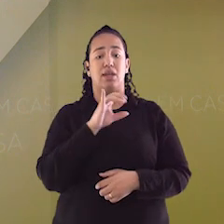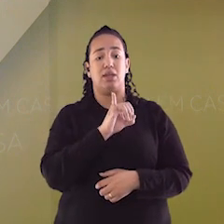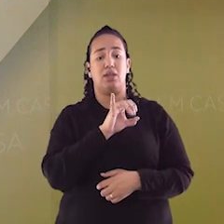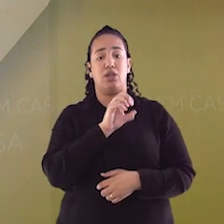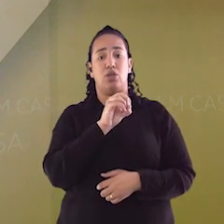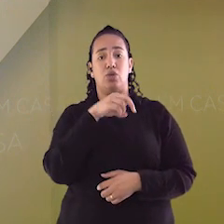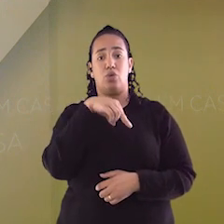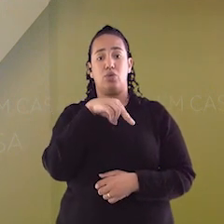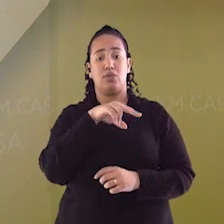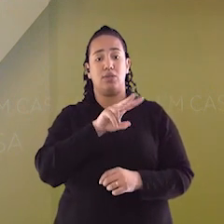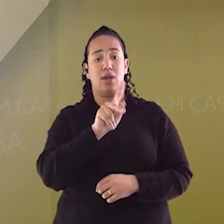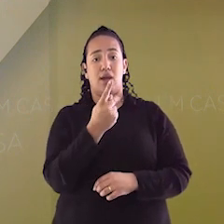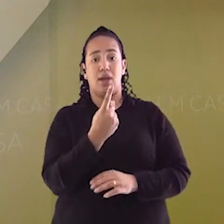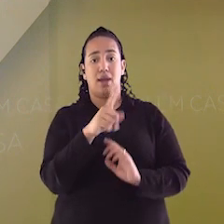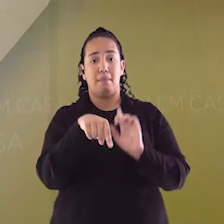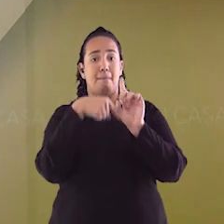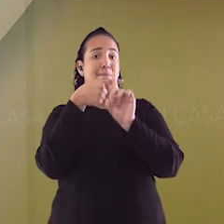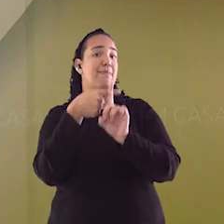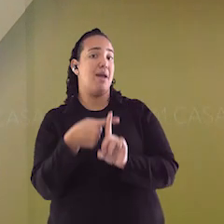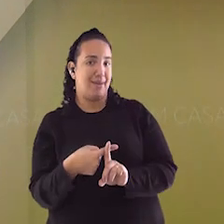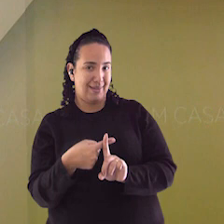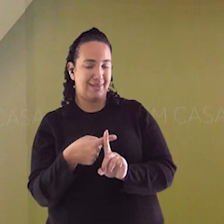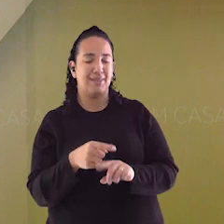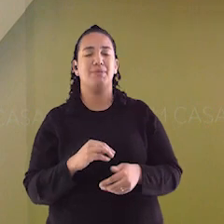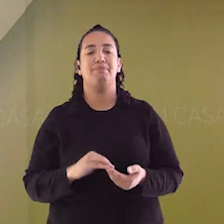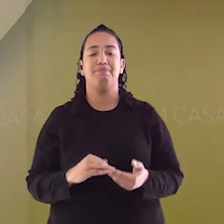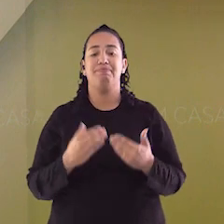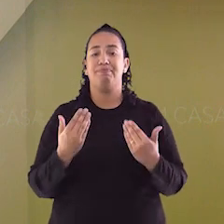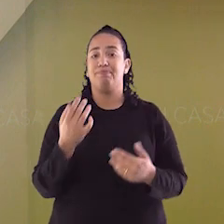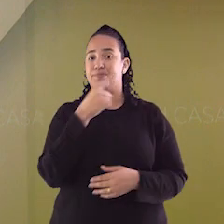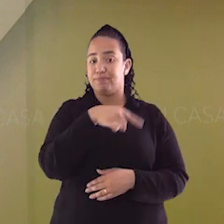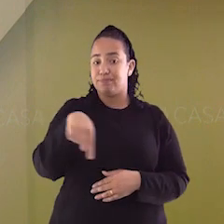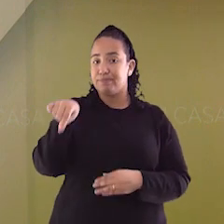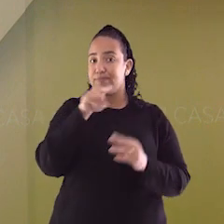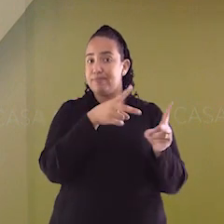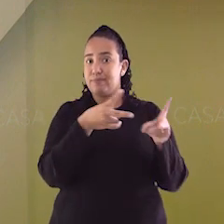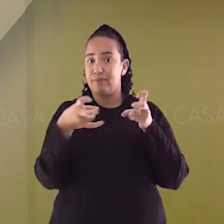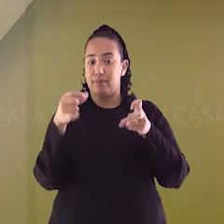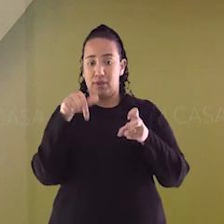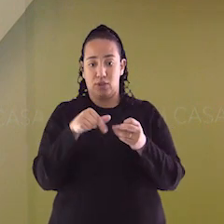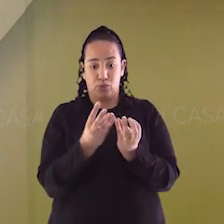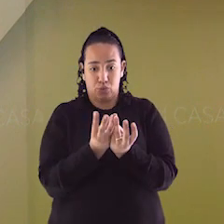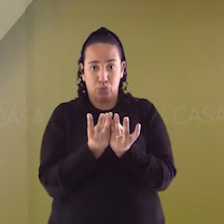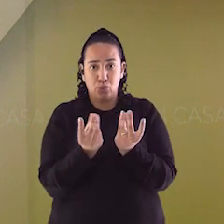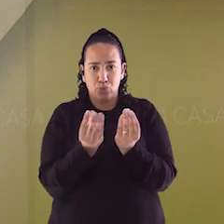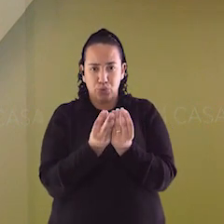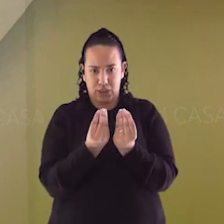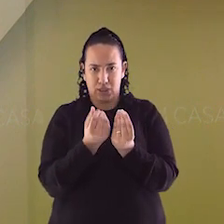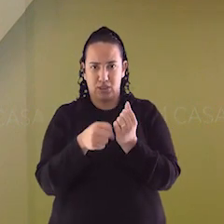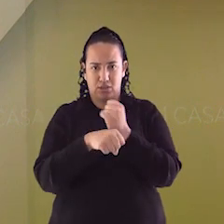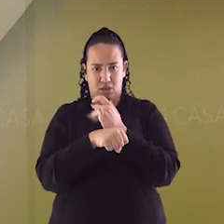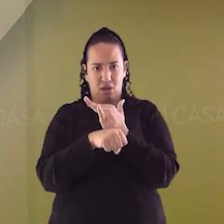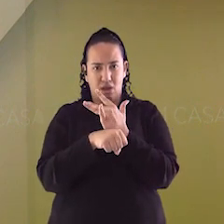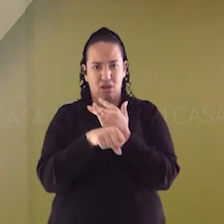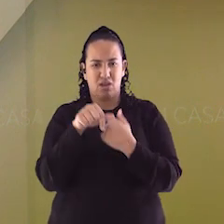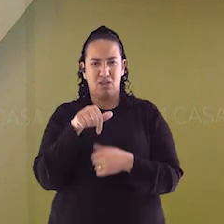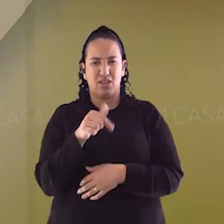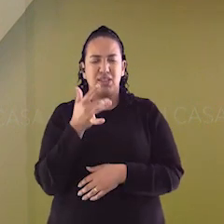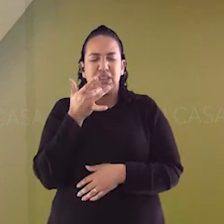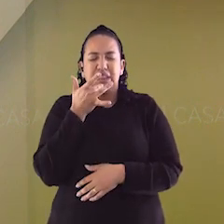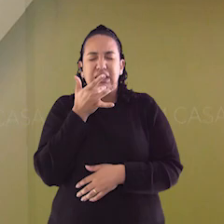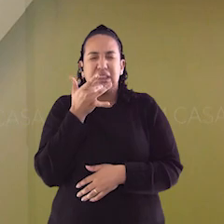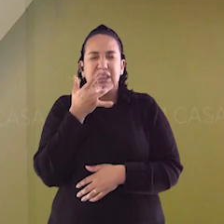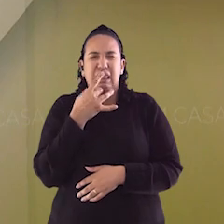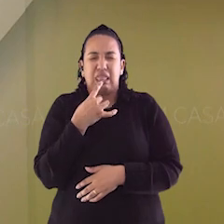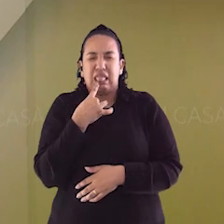íons H+ de hidrogênio. Você deve ter percebido que essas substâncias ácidas, elas geralmente têm